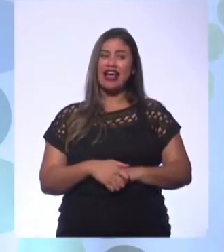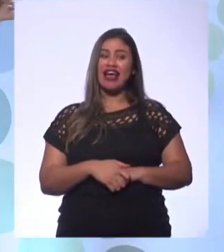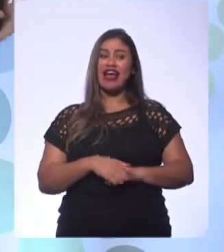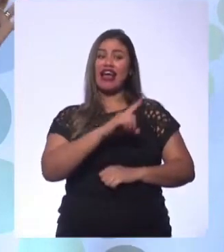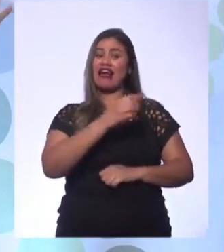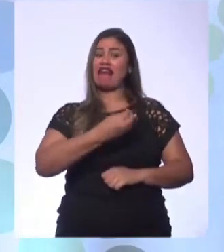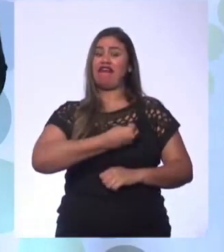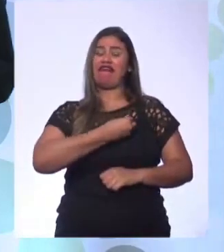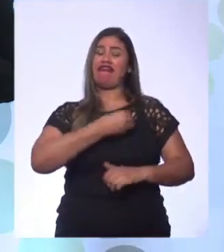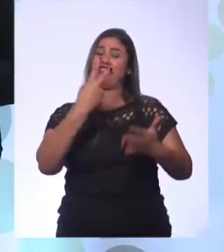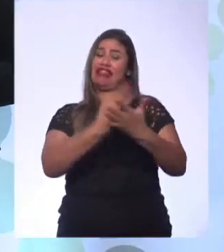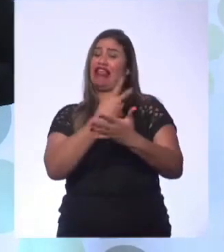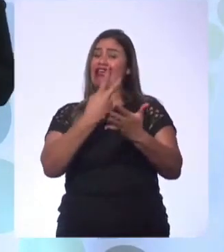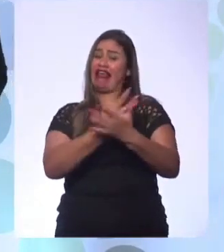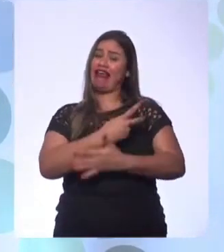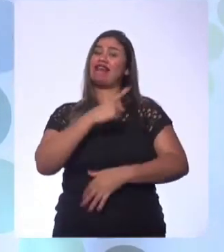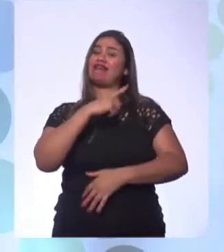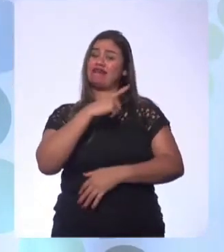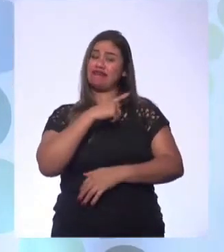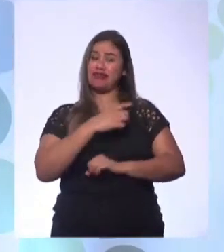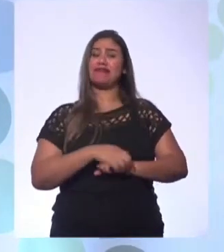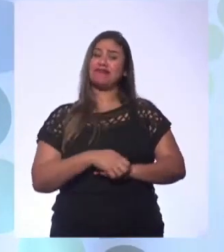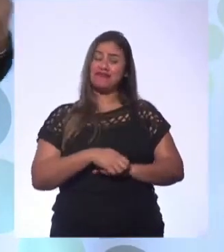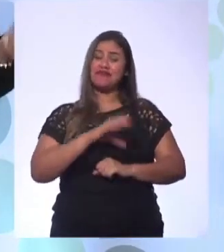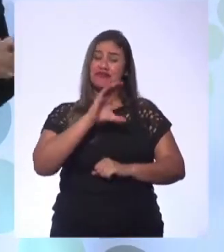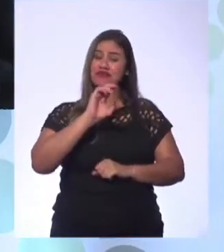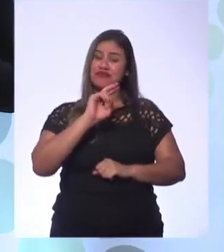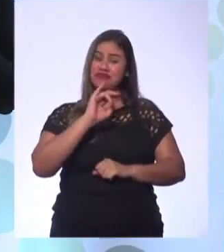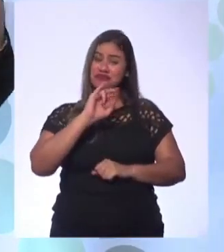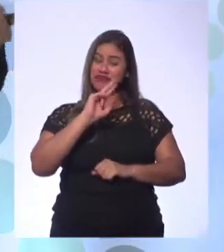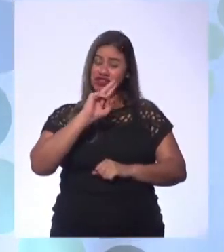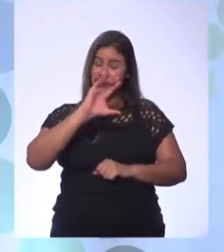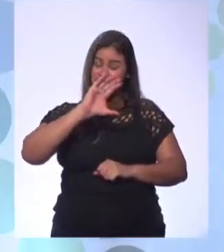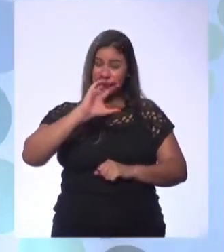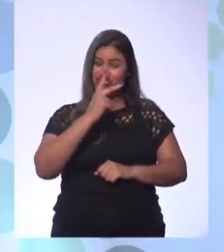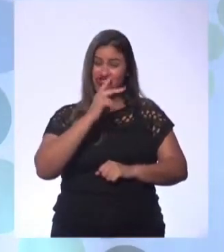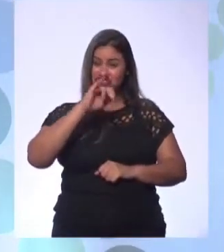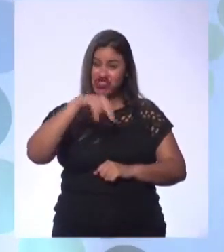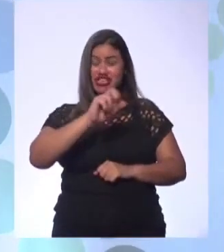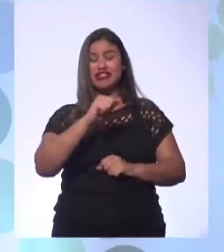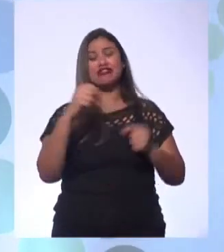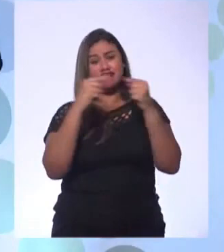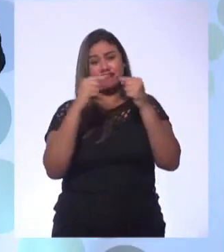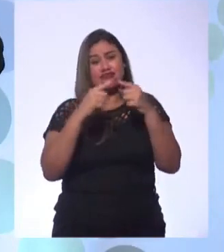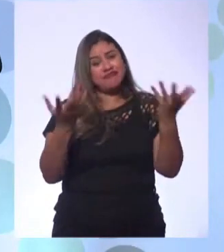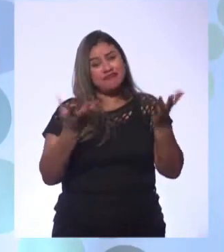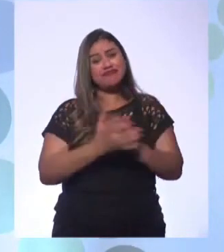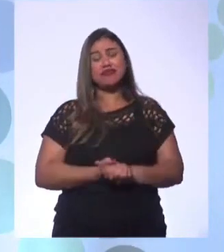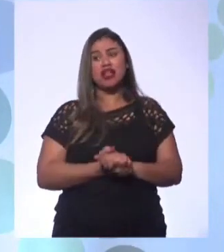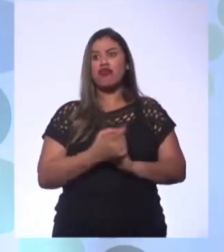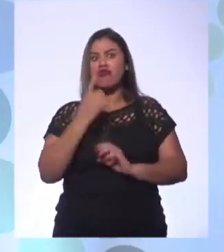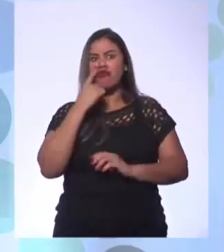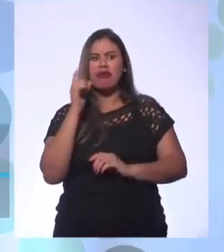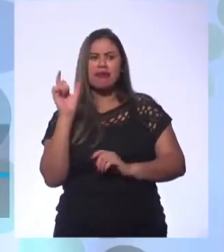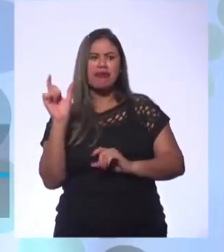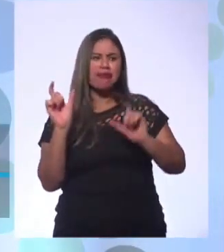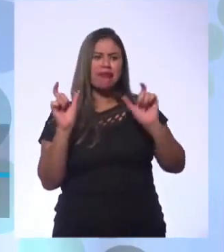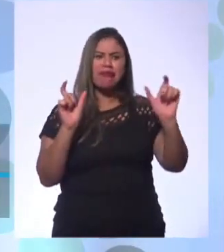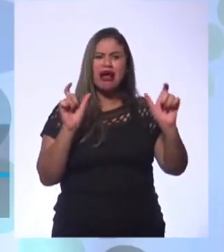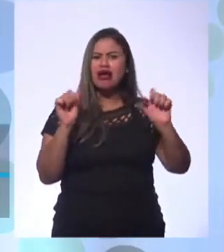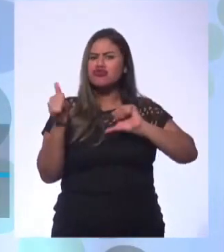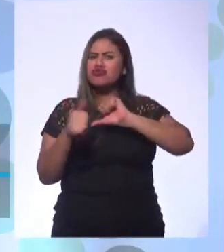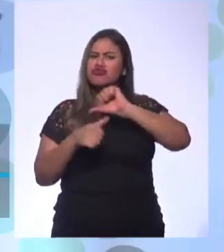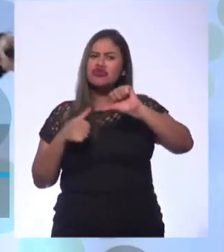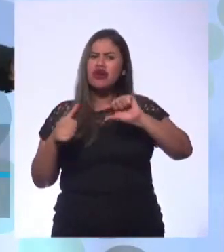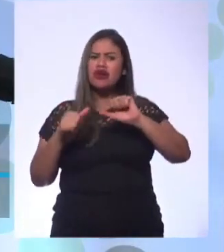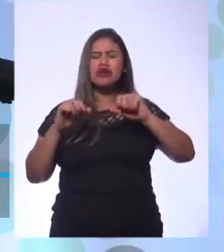muito certa, digamos assim. Pois é, né? Então, observa como muda a questão de uma palavrinha, né, que